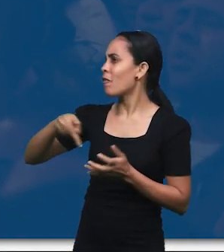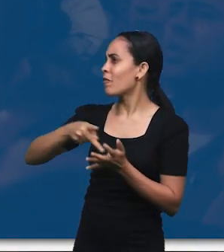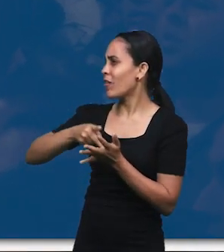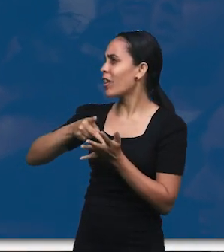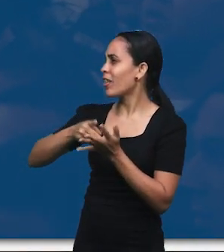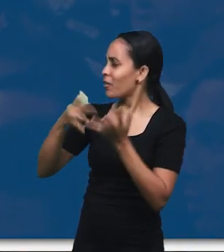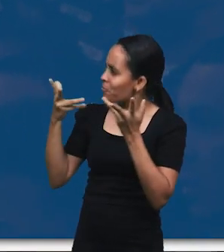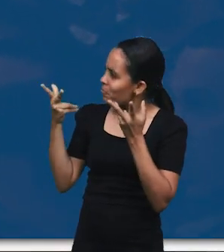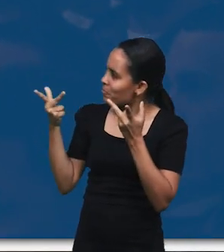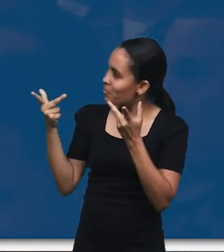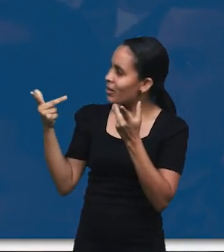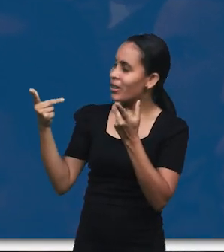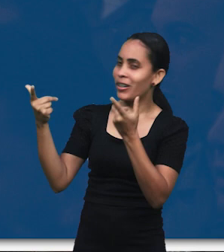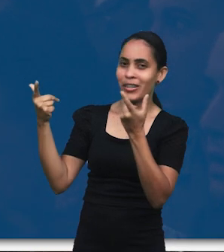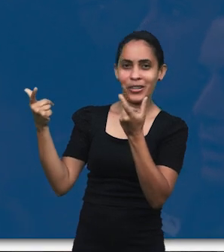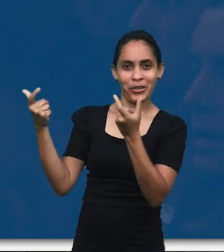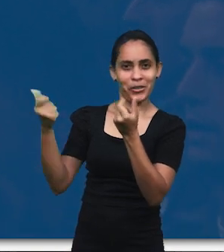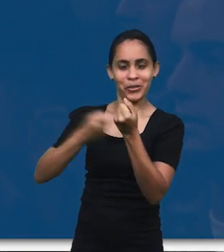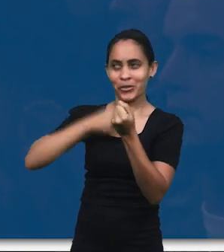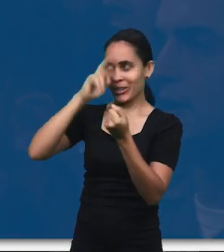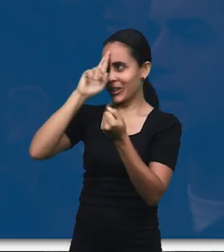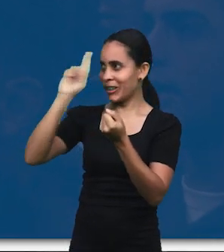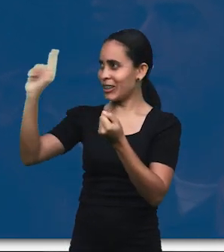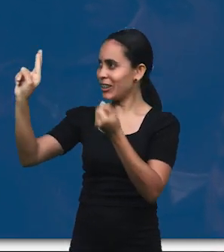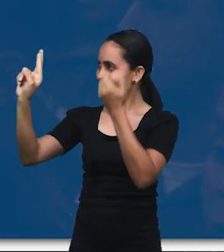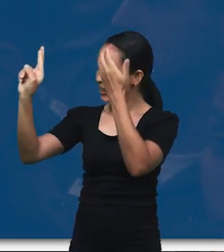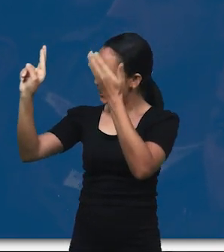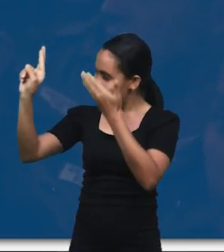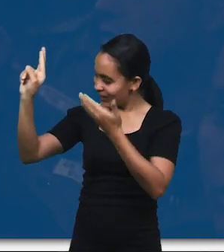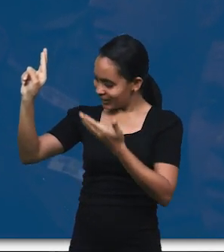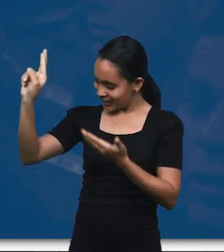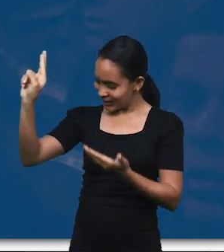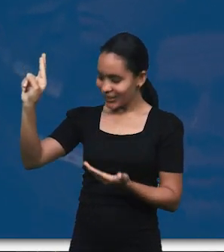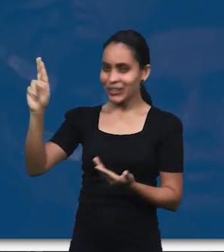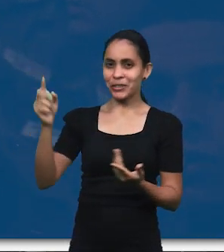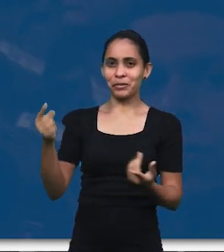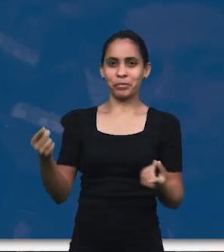tu, quão grande és tu.